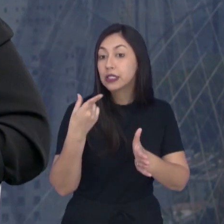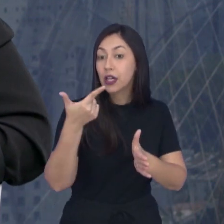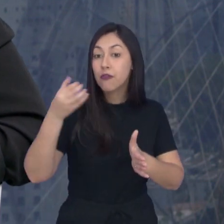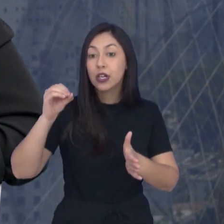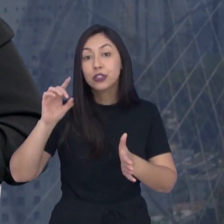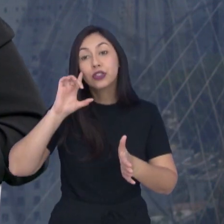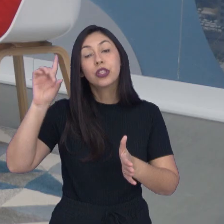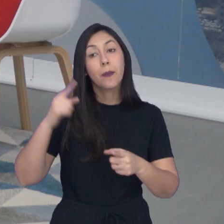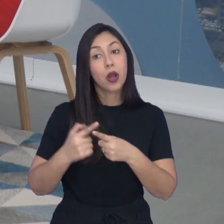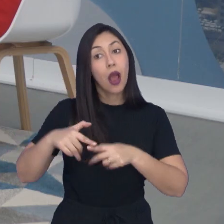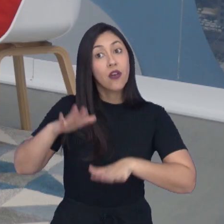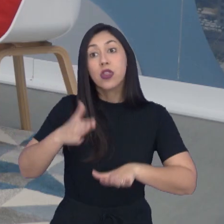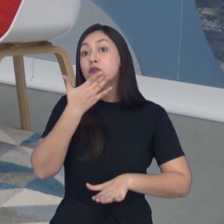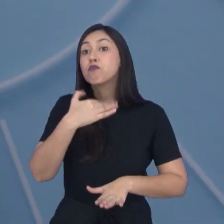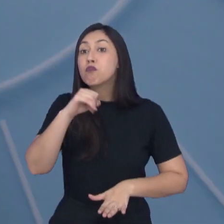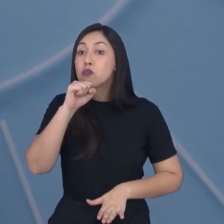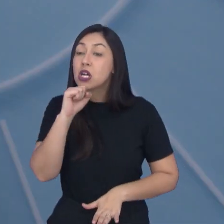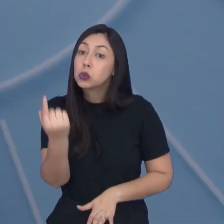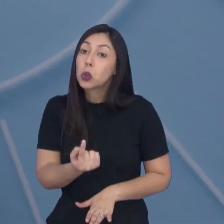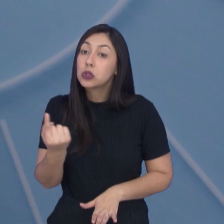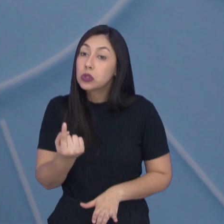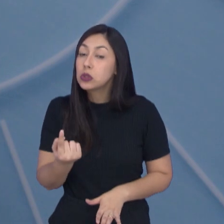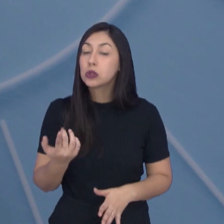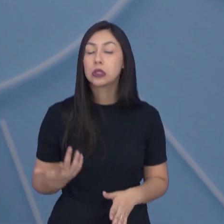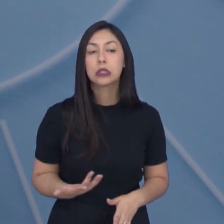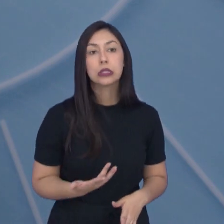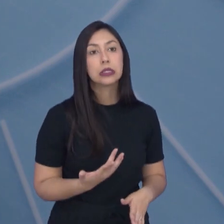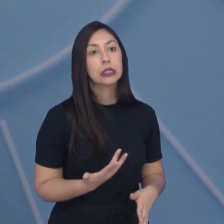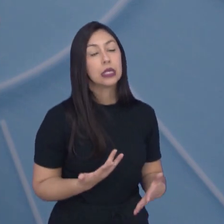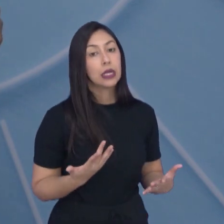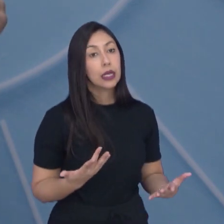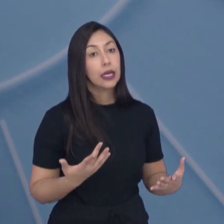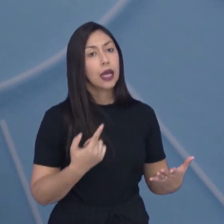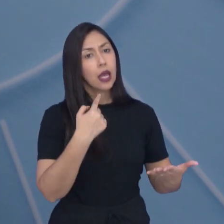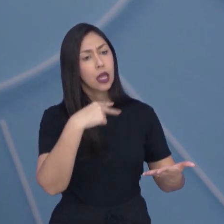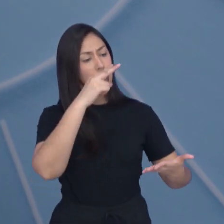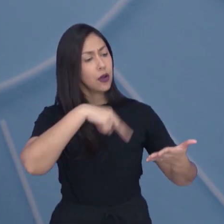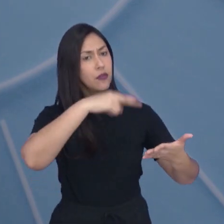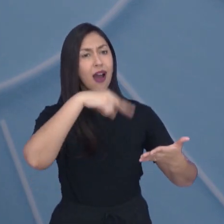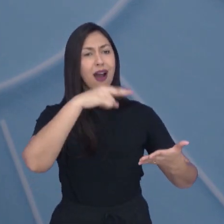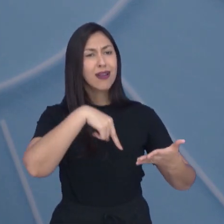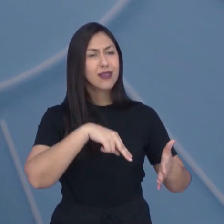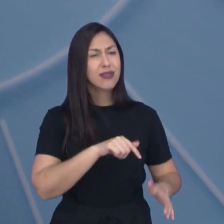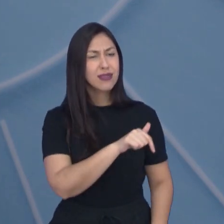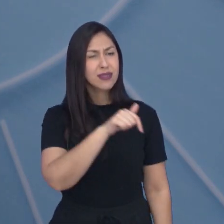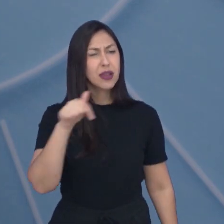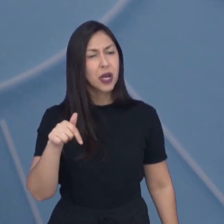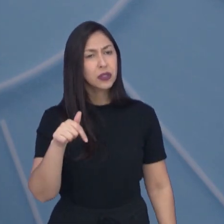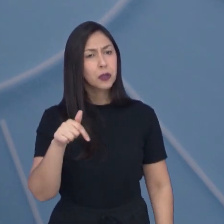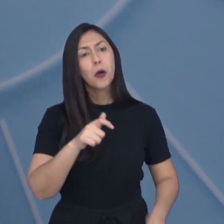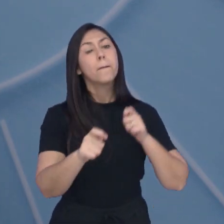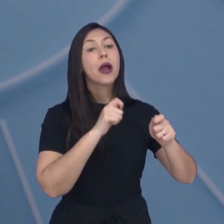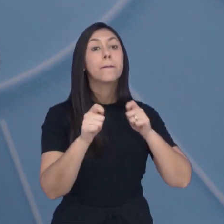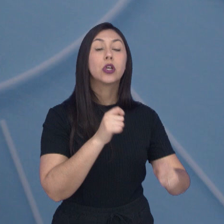solos, né? Sim, sim. Eu até rapidamente, antes da gente ir para o intervalo, eu estava lendo essa semana uma matéria de um brasileiro